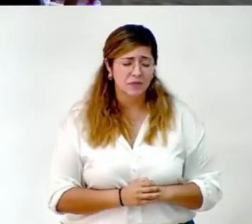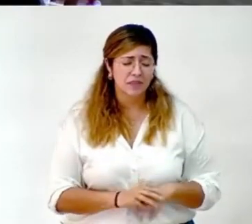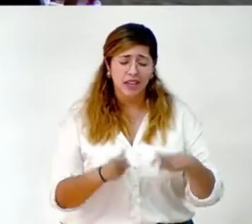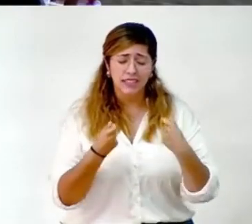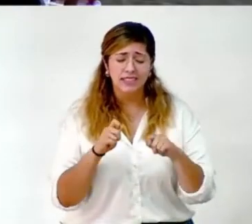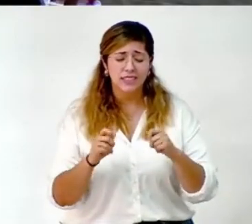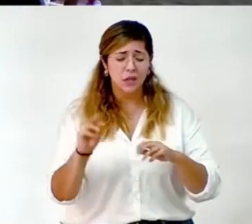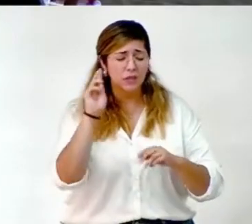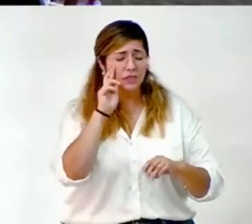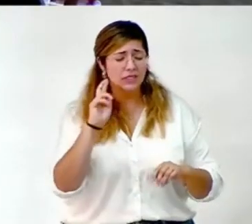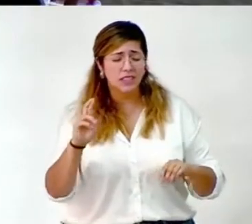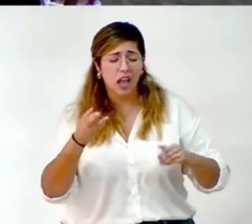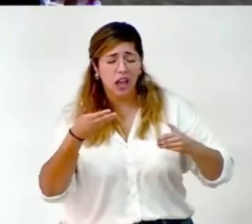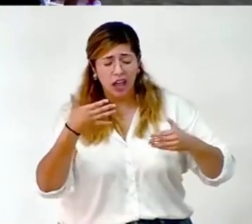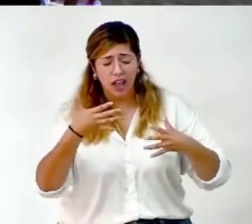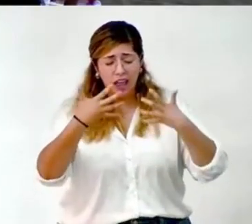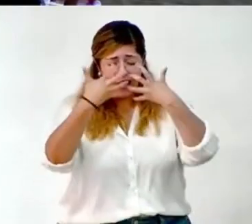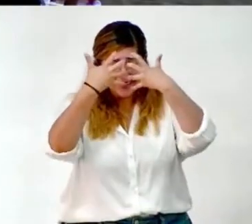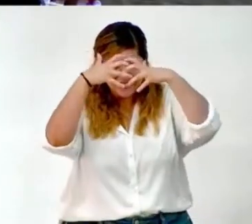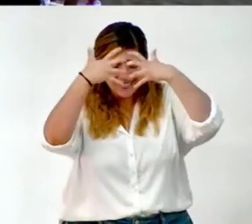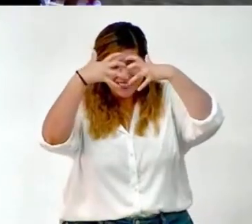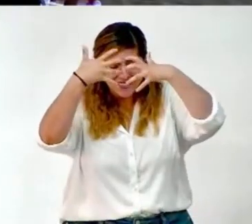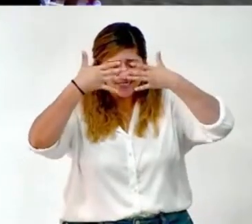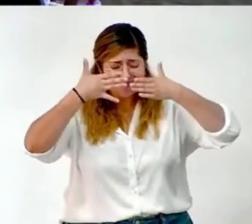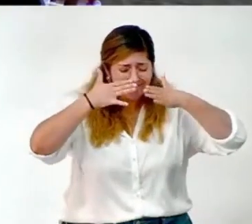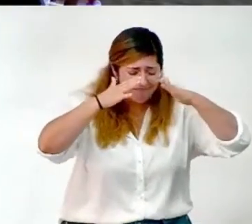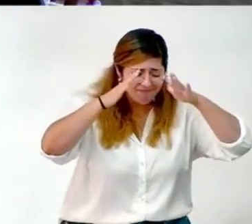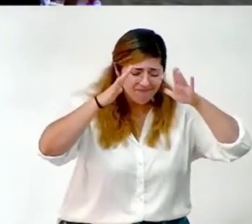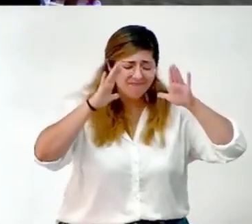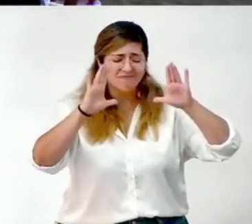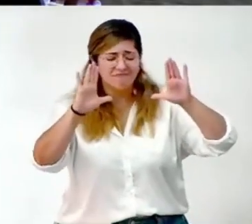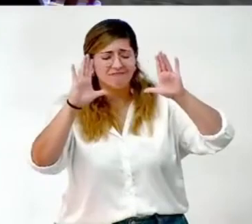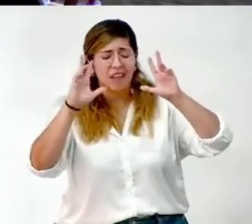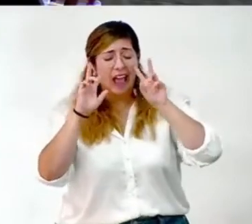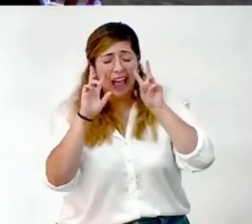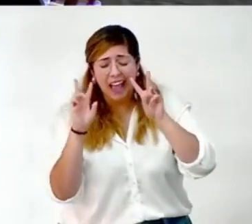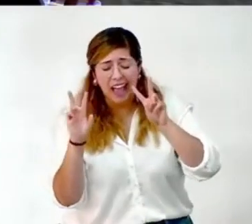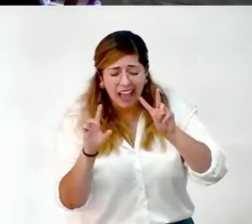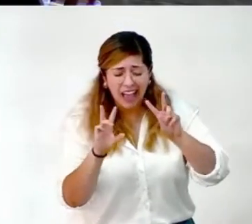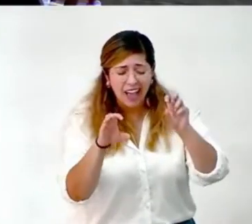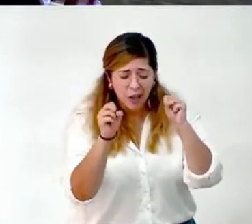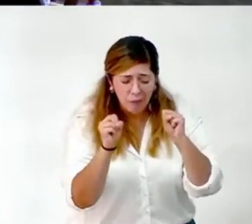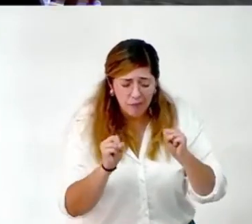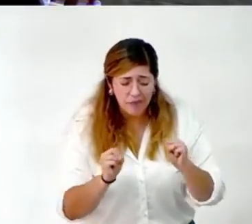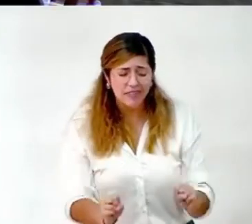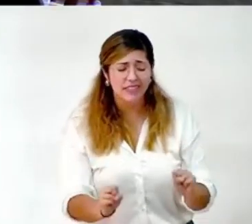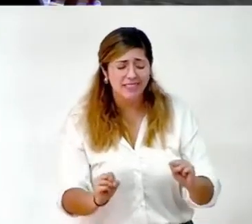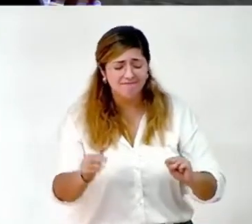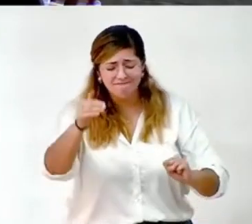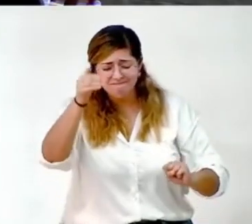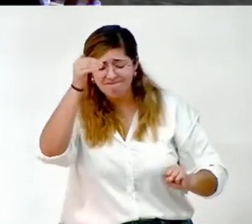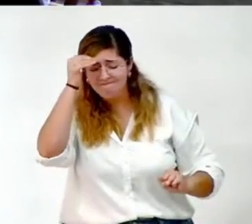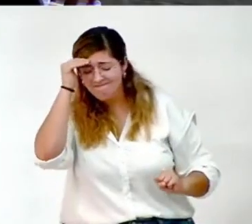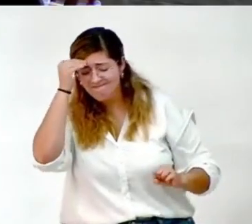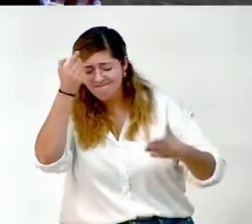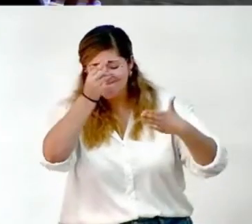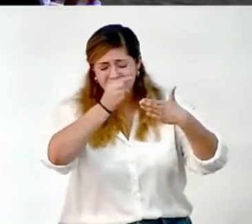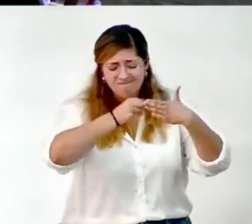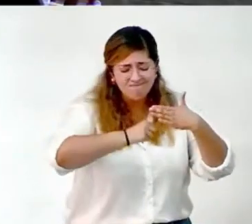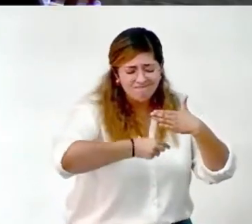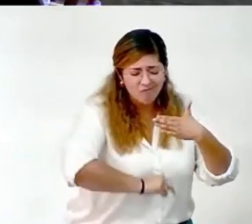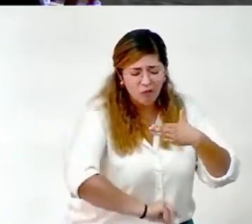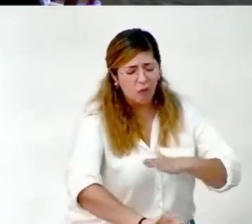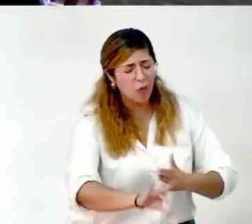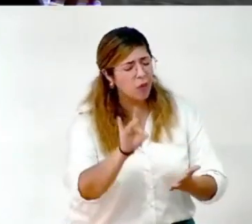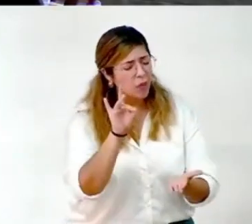do Senhor para abrir os nossos olhos, para compreender as verdades que